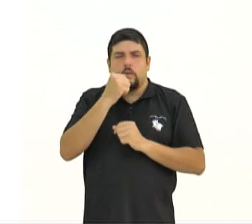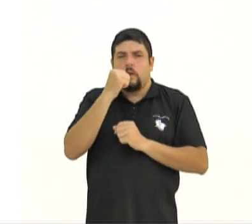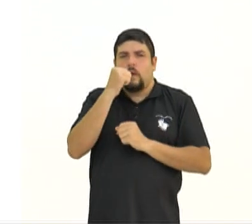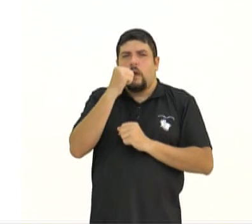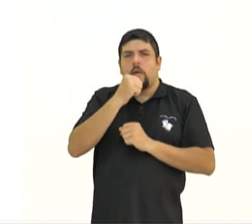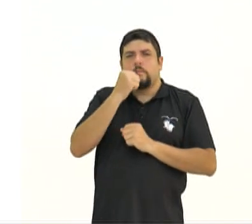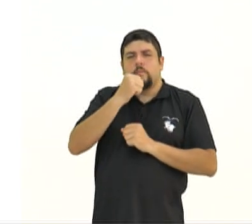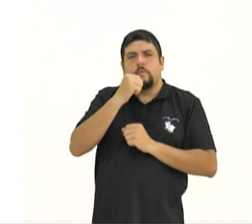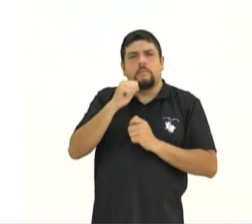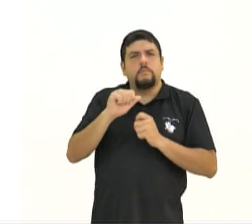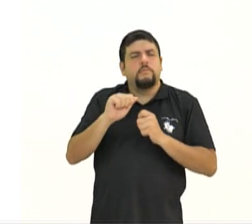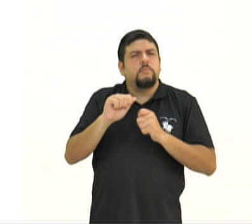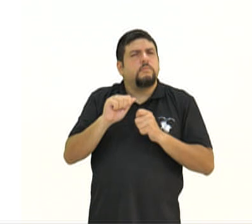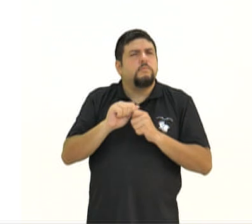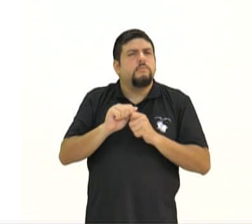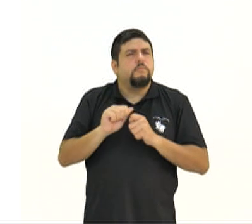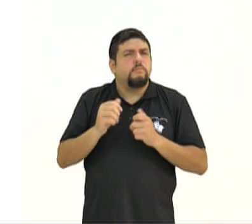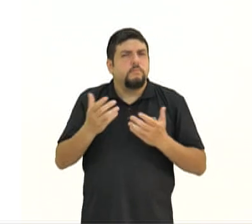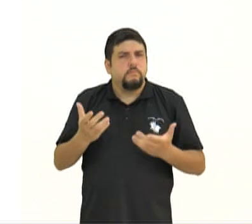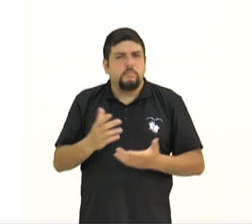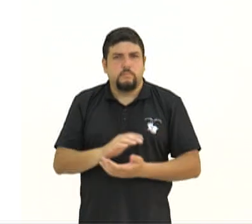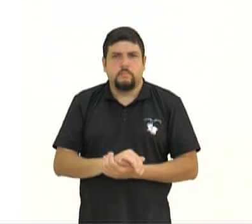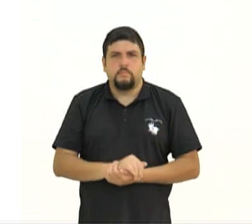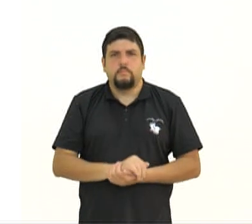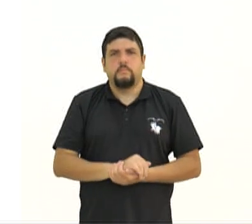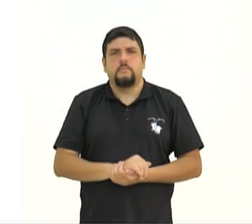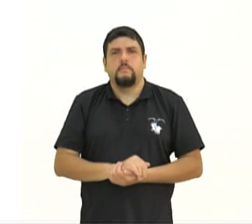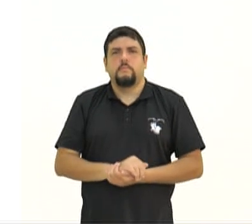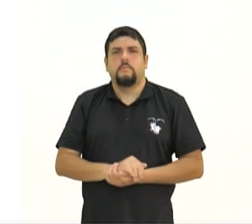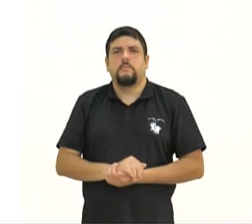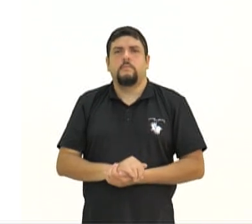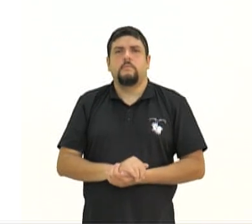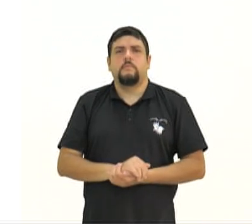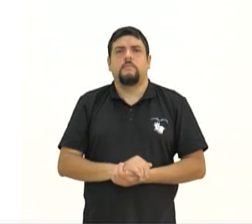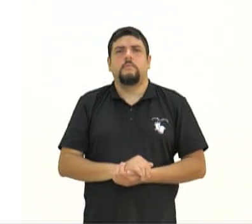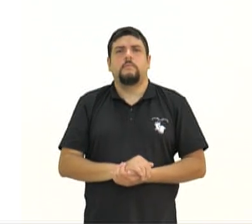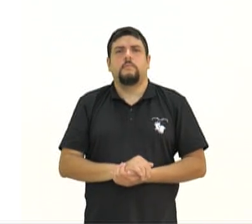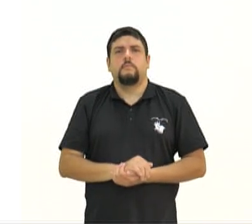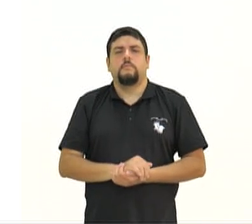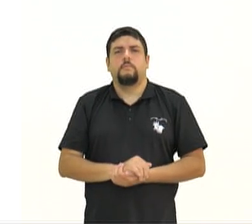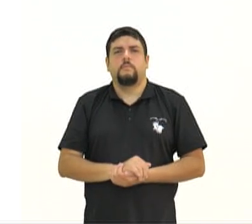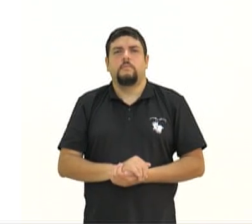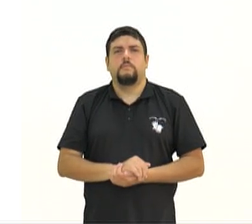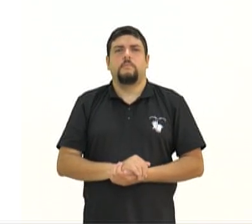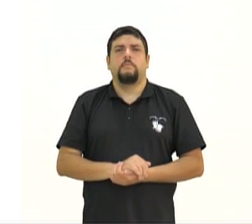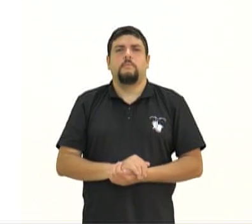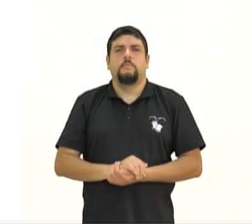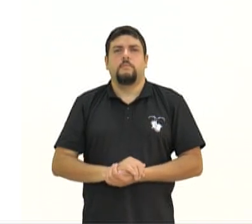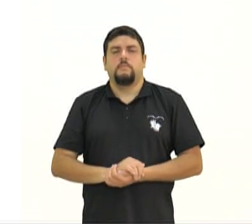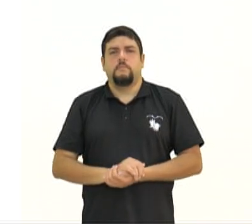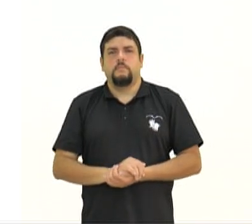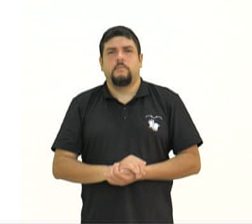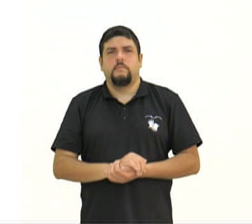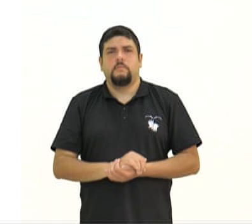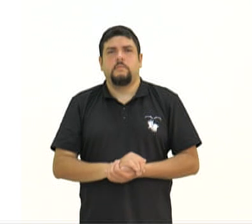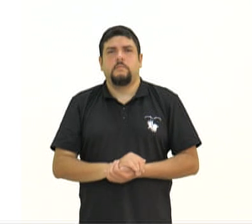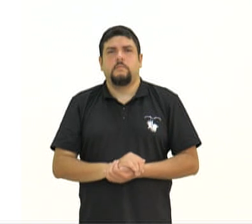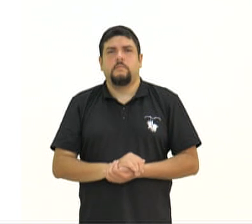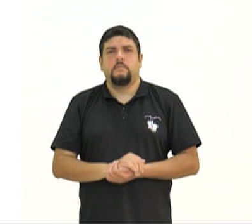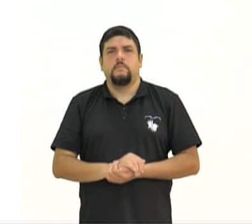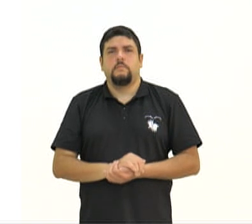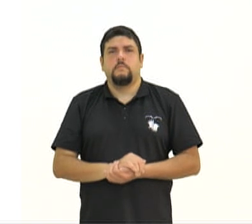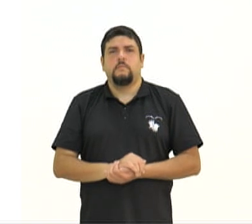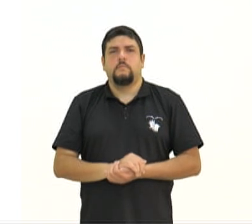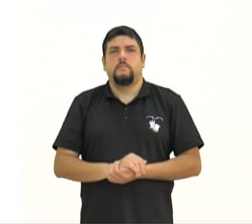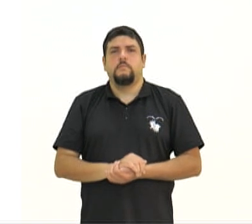que la chica está haciendo acá, tá? Com os ojos. Ela cierra os ojos, lleva os ojos,